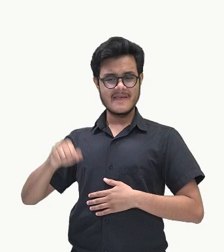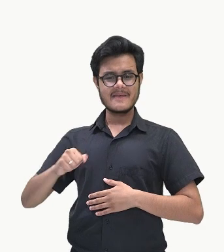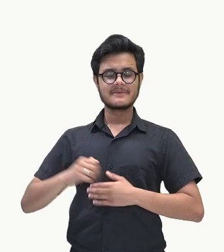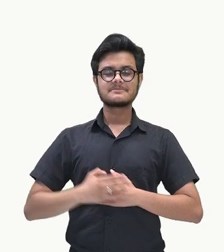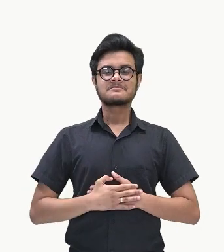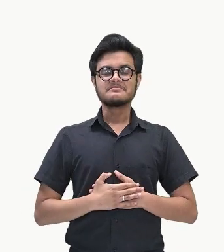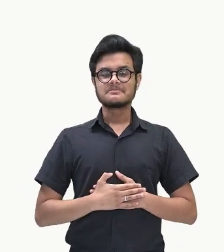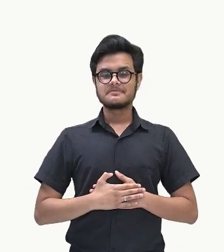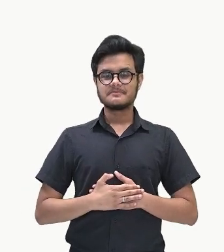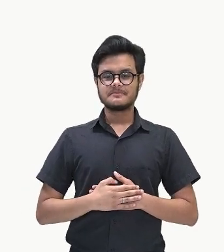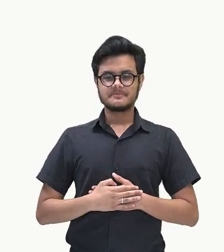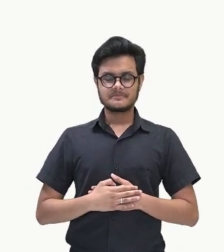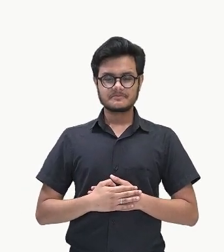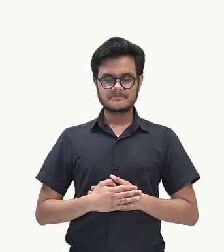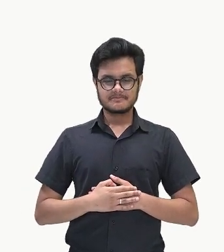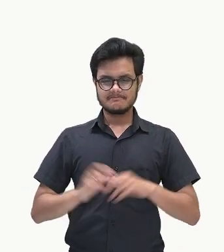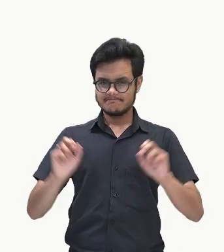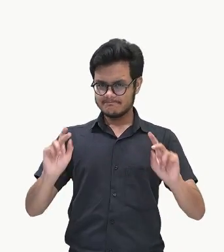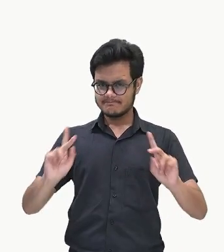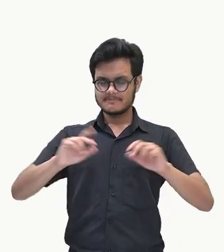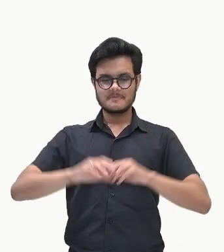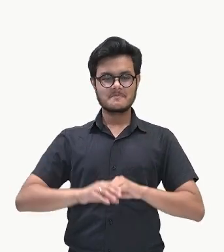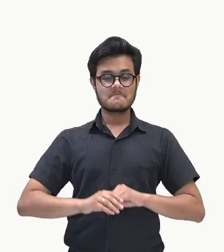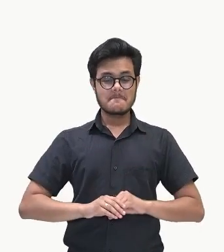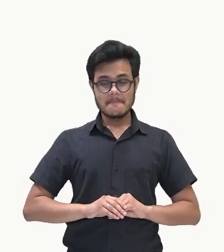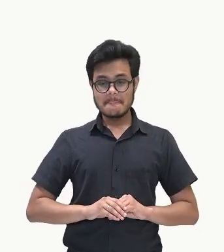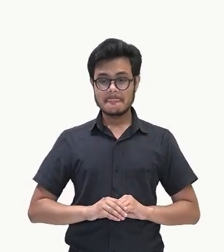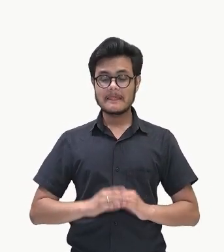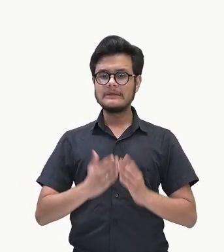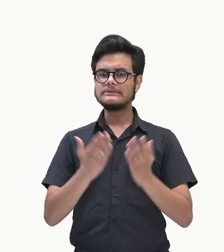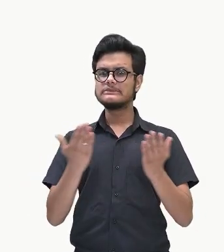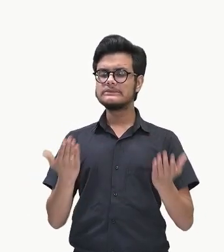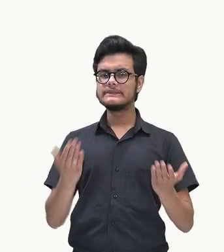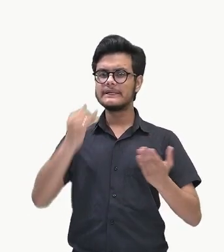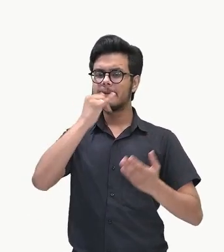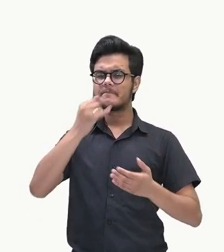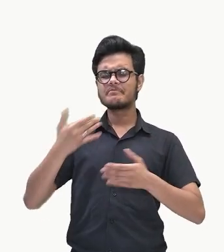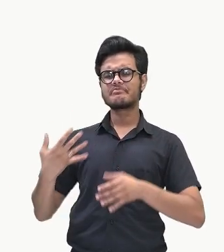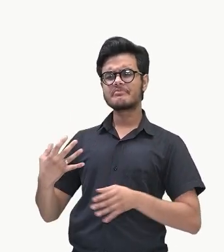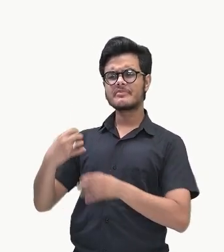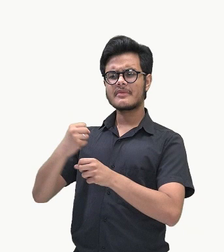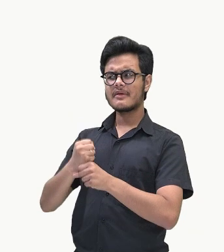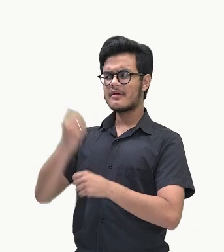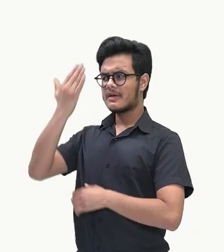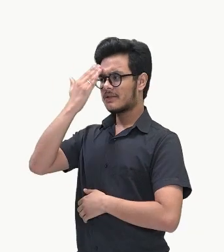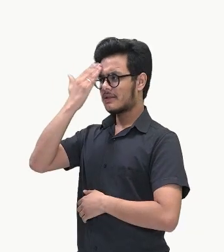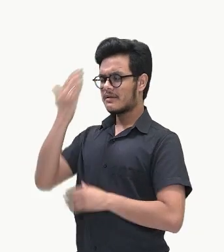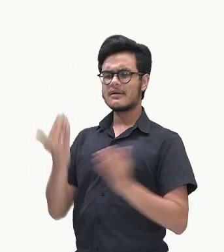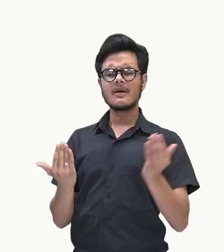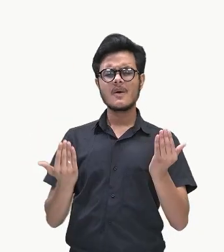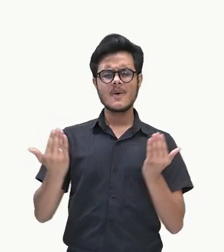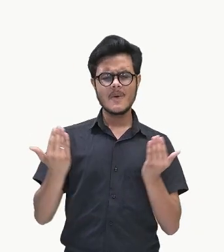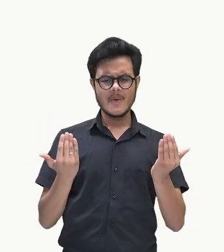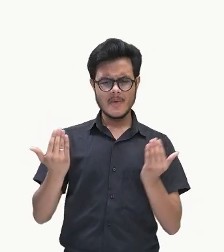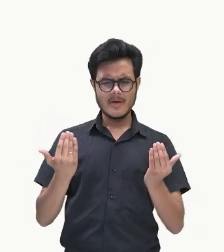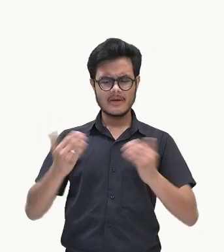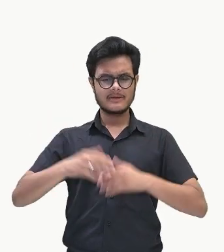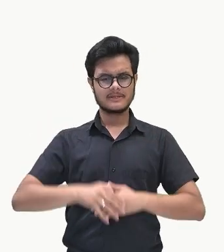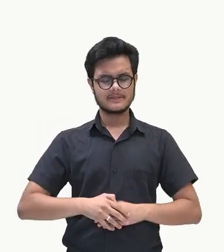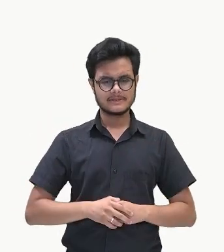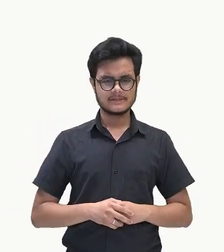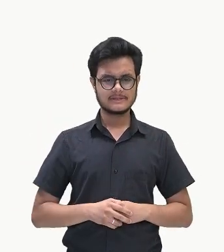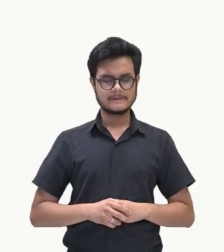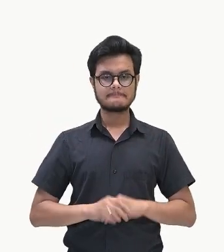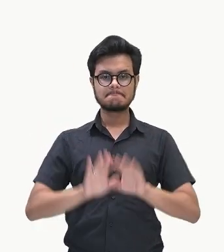radical. Ok? Então, como é que a gente vai iniciar aqui as nossas comparações? Se